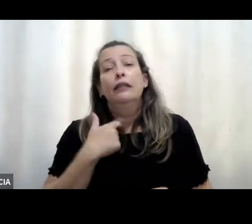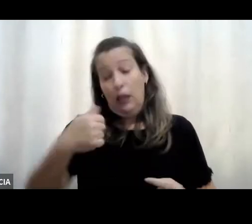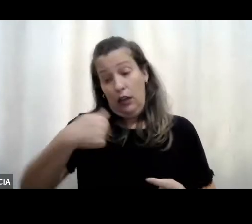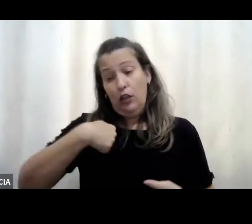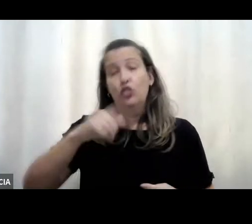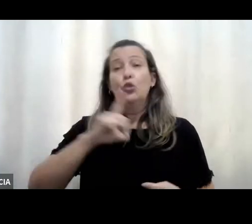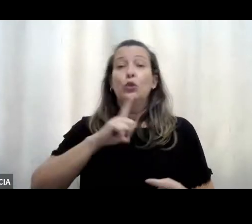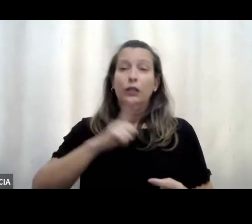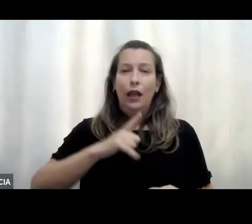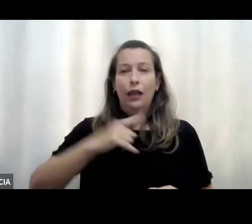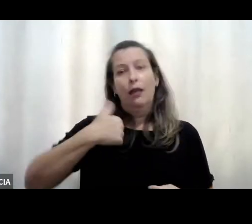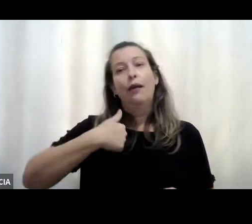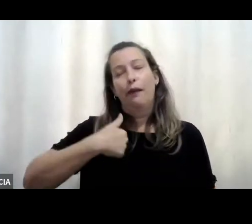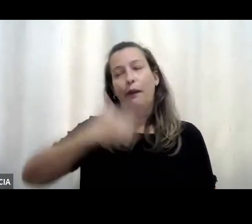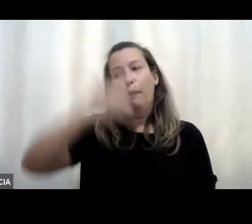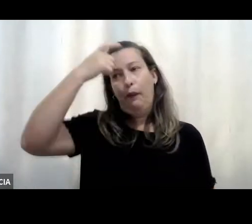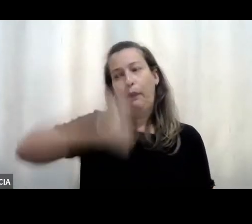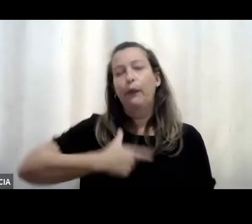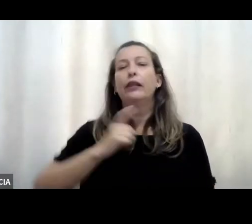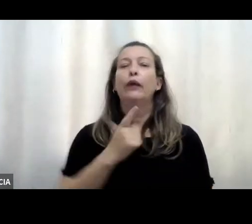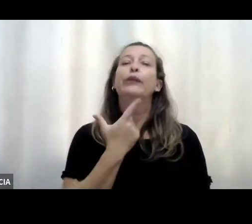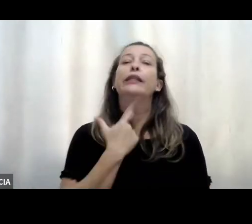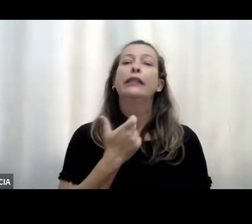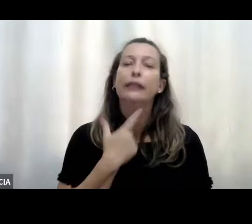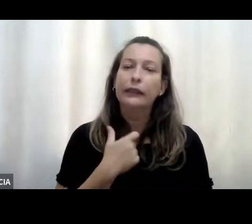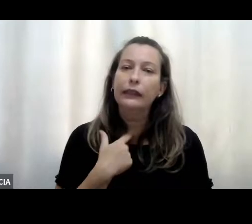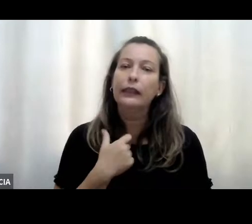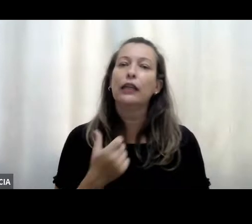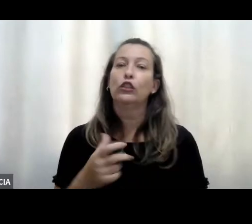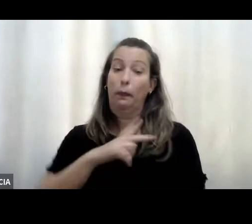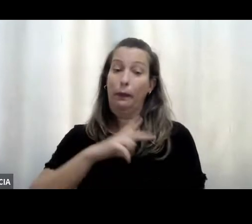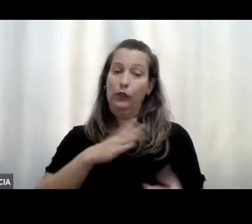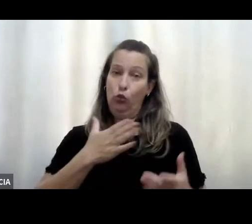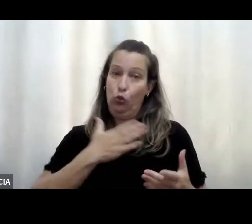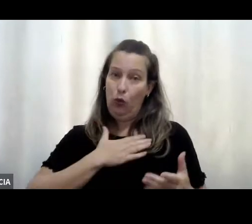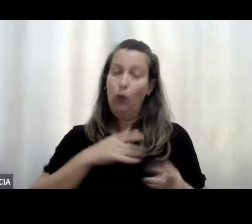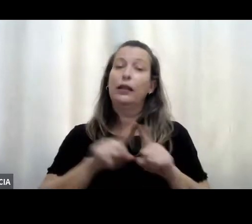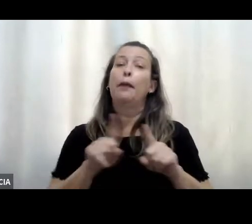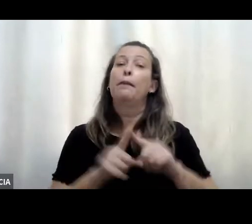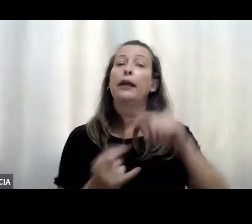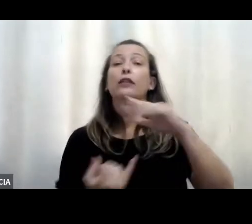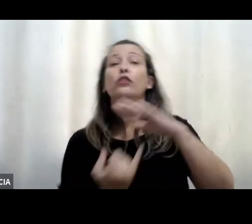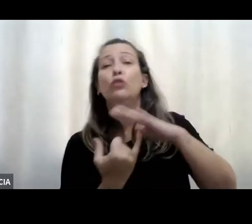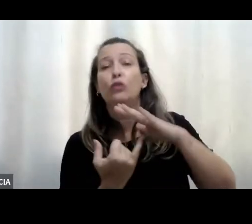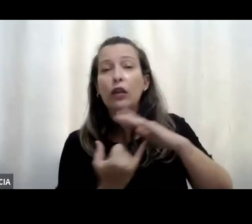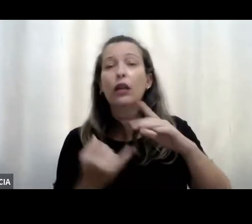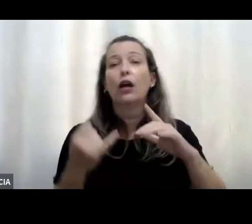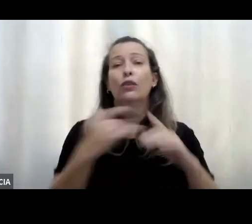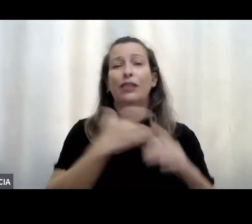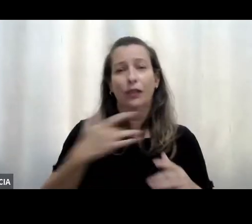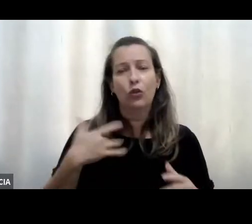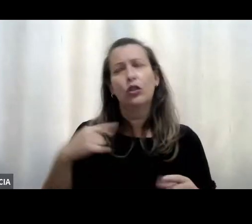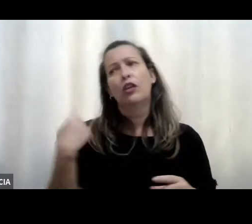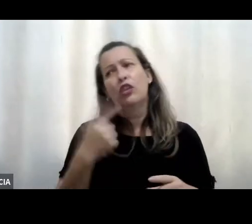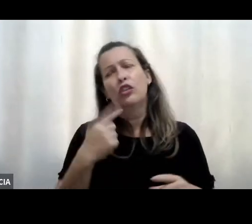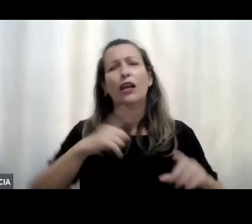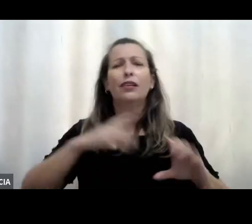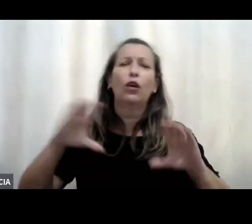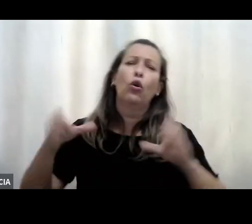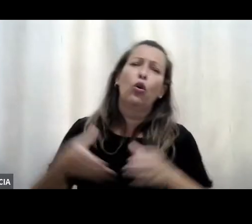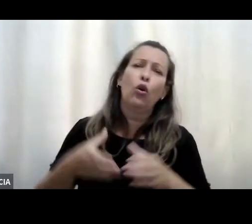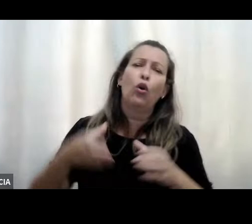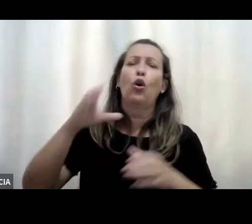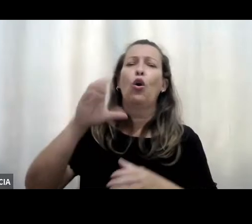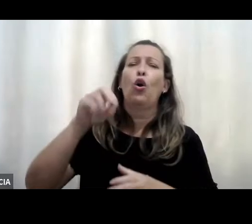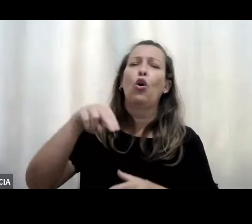né, pessoal até, também pessoal, né, mas é também institucional no Canal Saúde, da gente ter um conselho com participação da sociedade